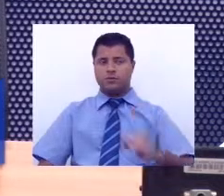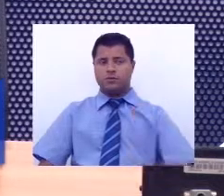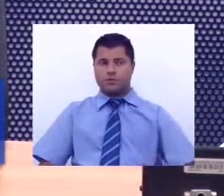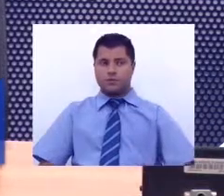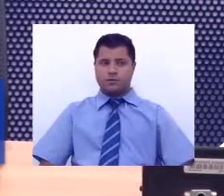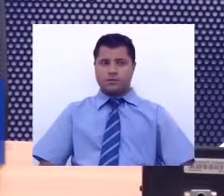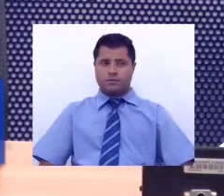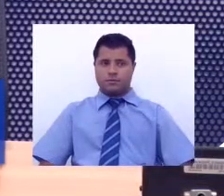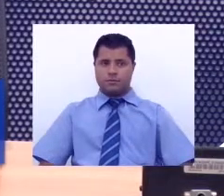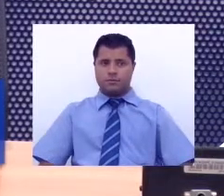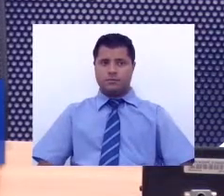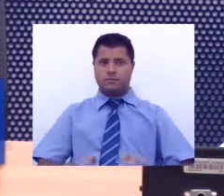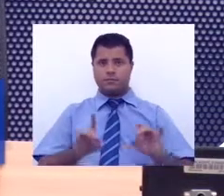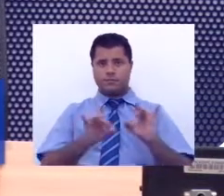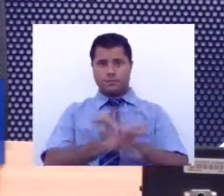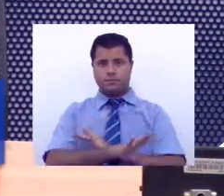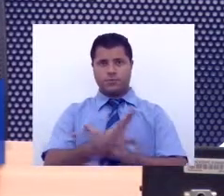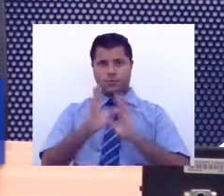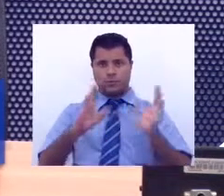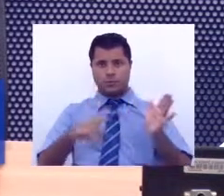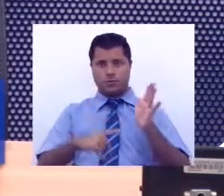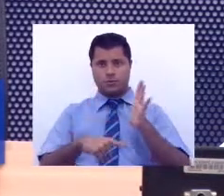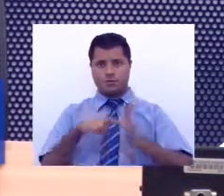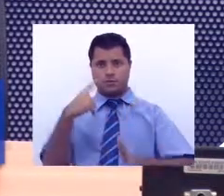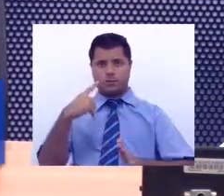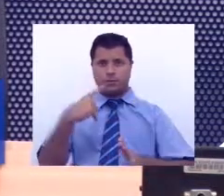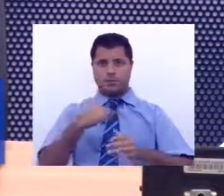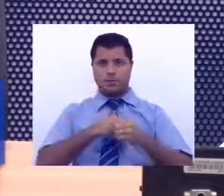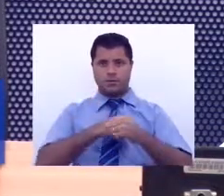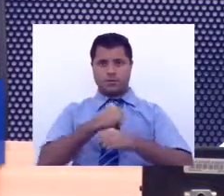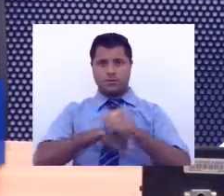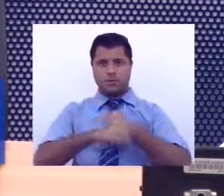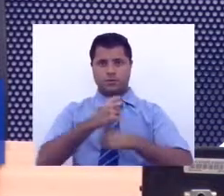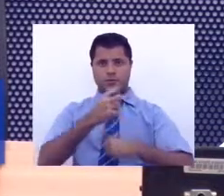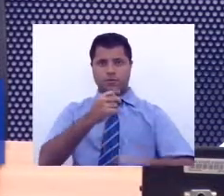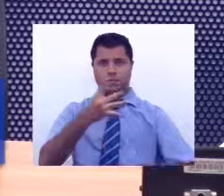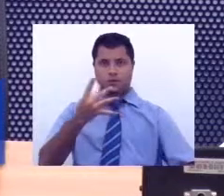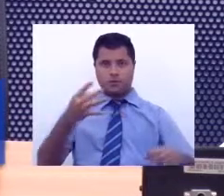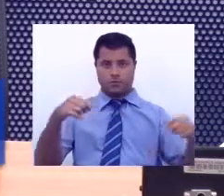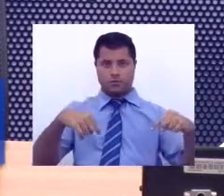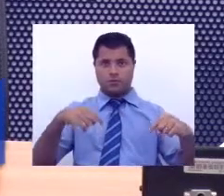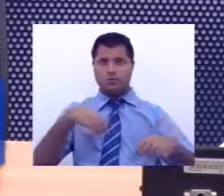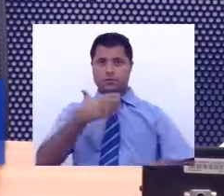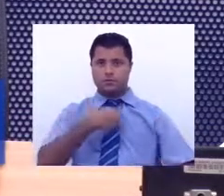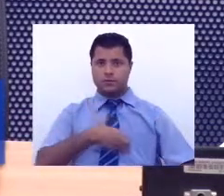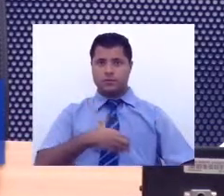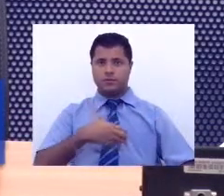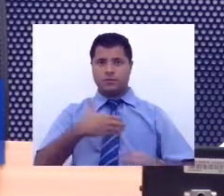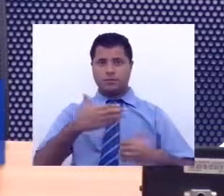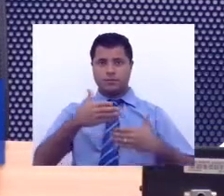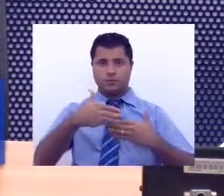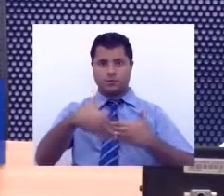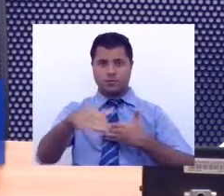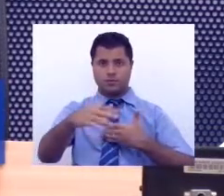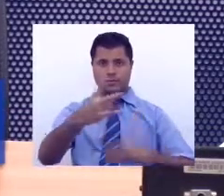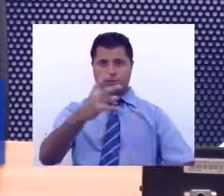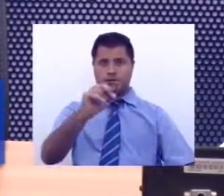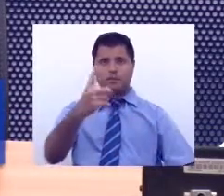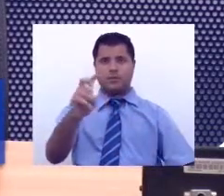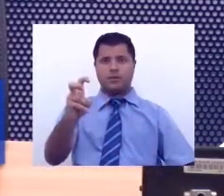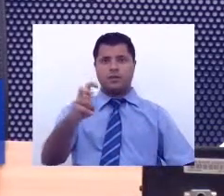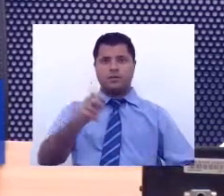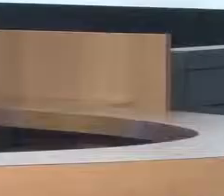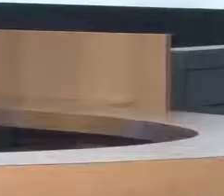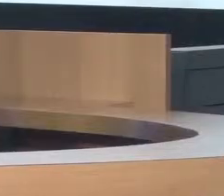né? Concluído a etapa em 2014, 2015, dezembro aproximadamente, vence o